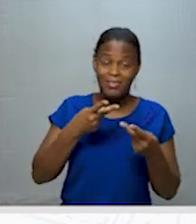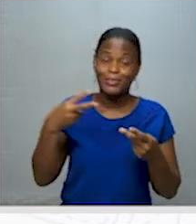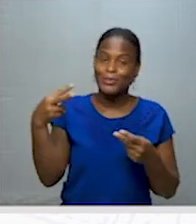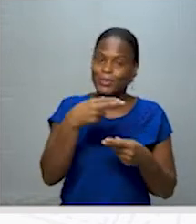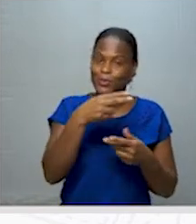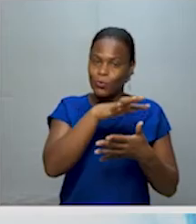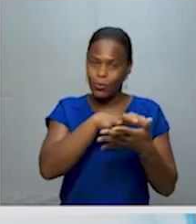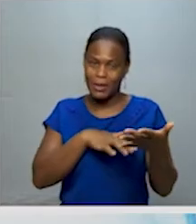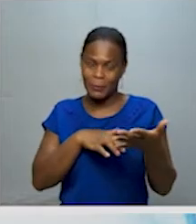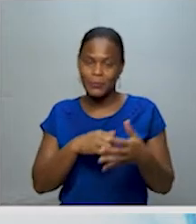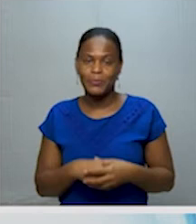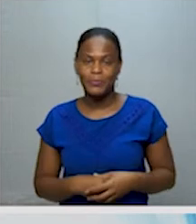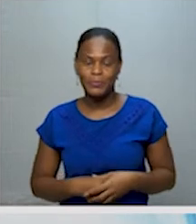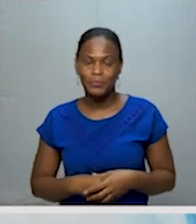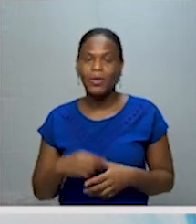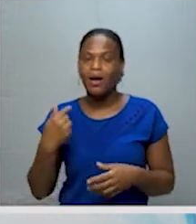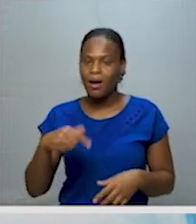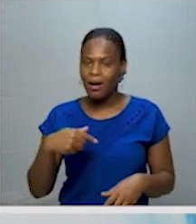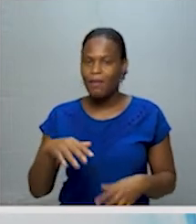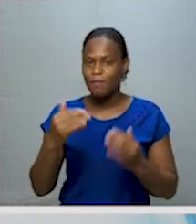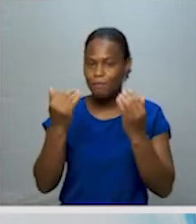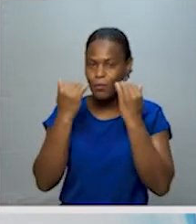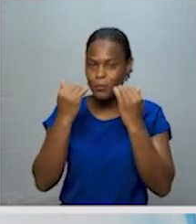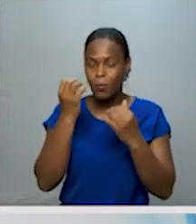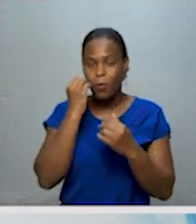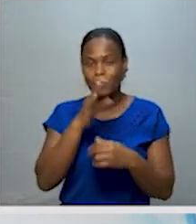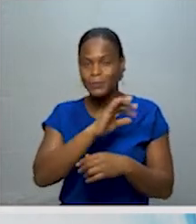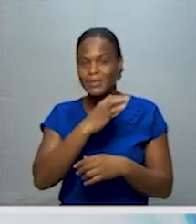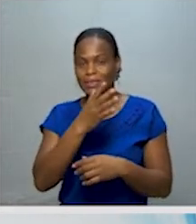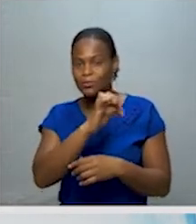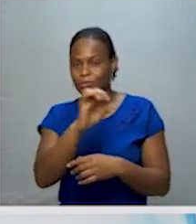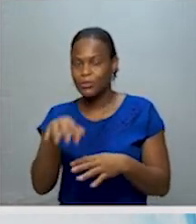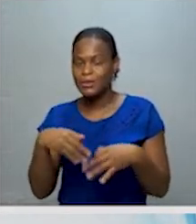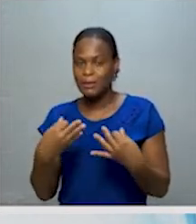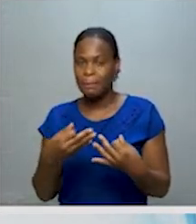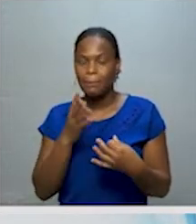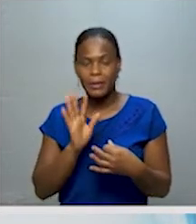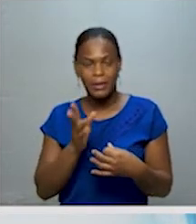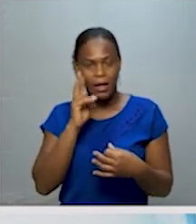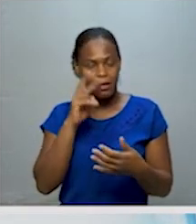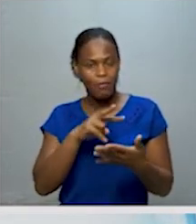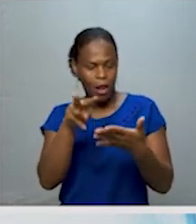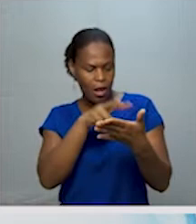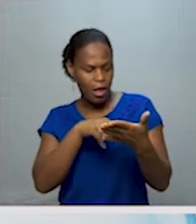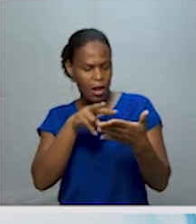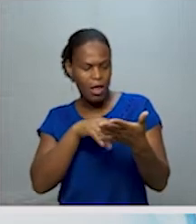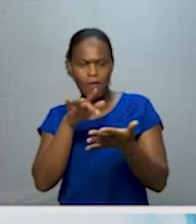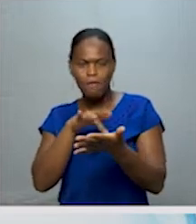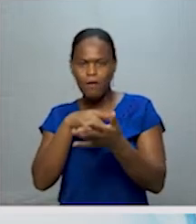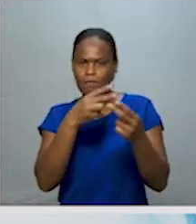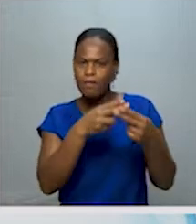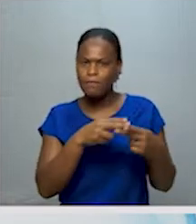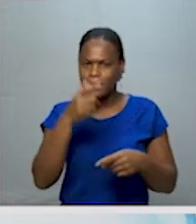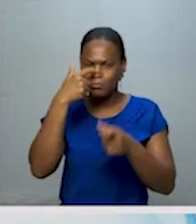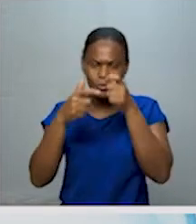do texto. Há informações, conforme eu vos disse sempre, é preciso consultar vários autores e, a partir